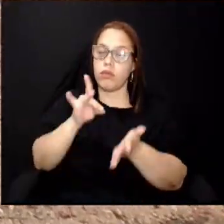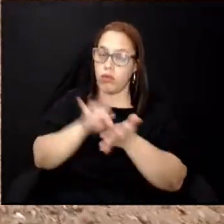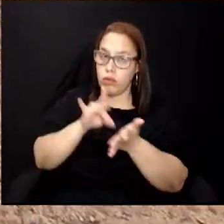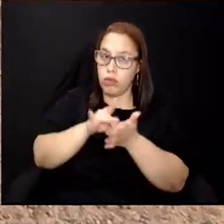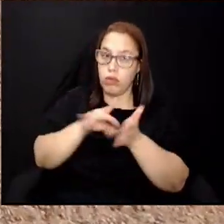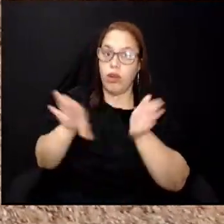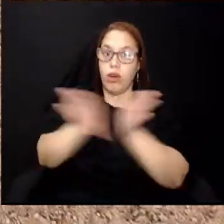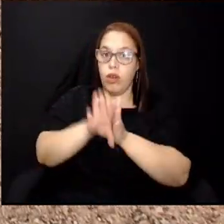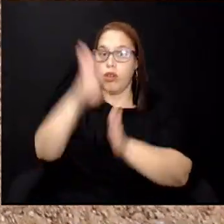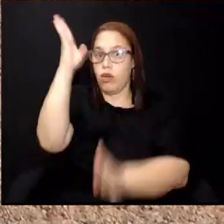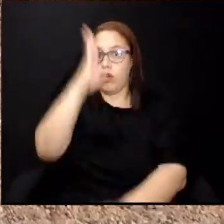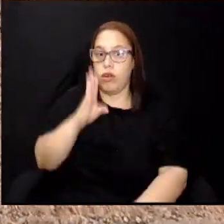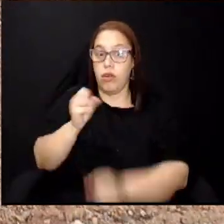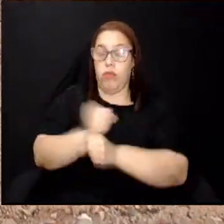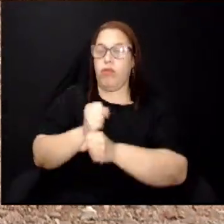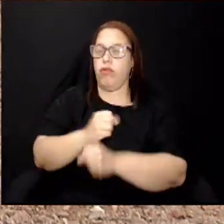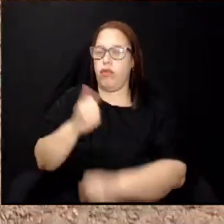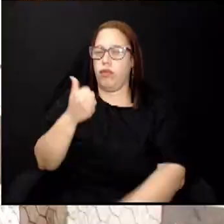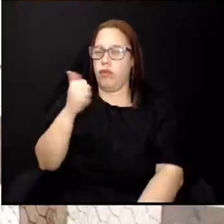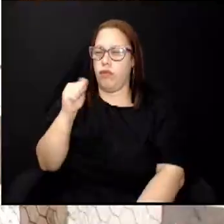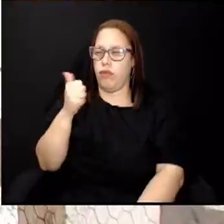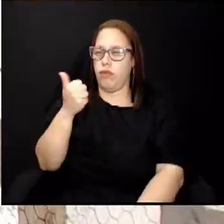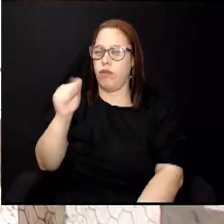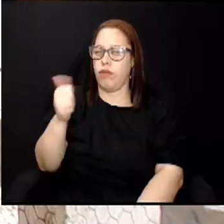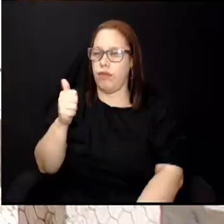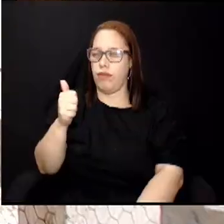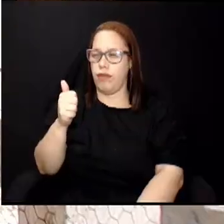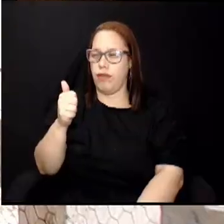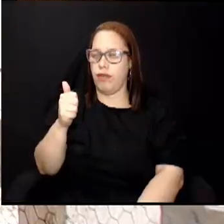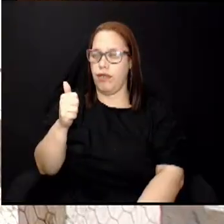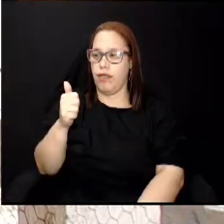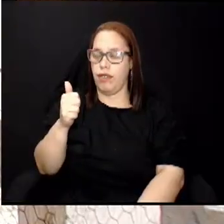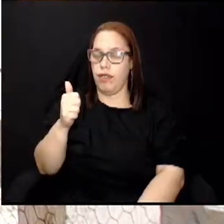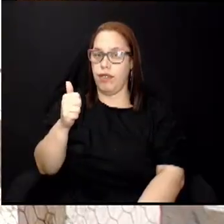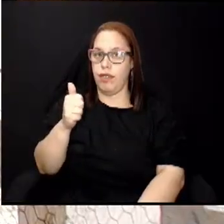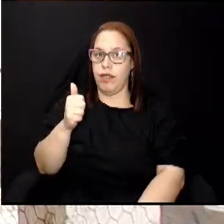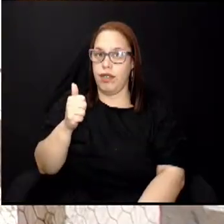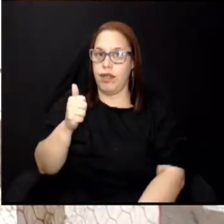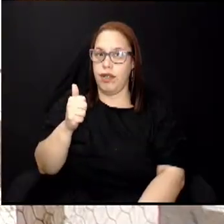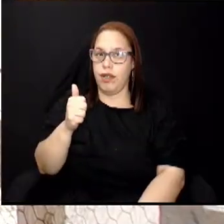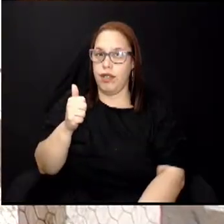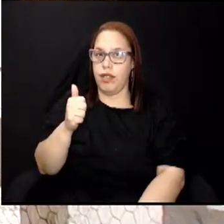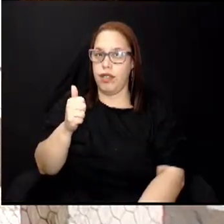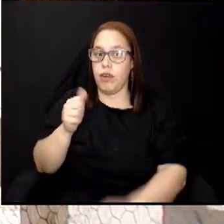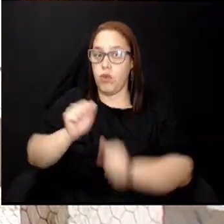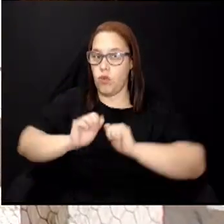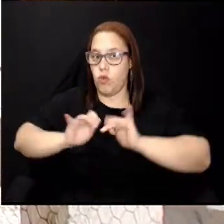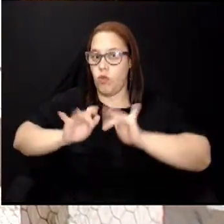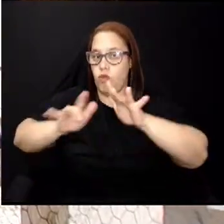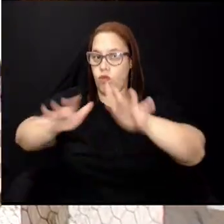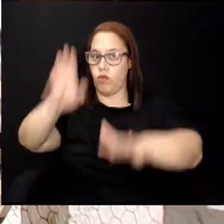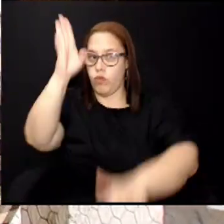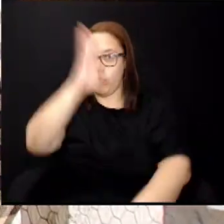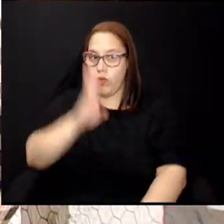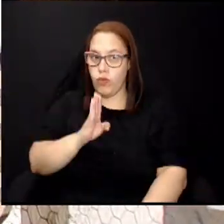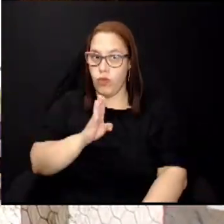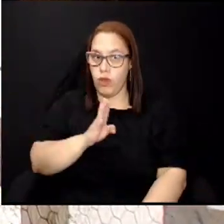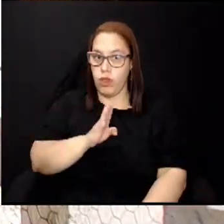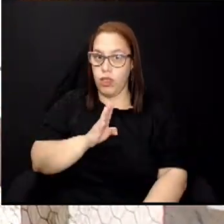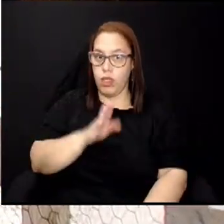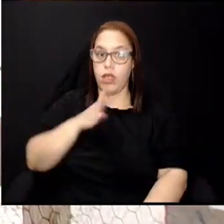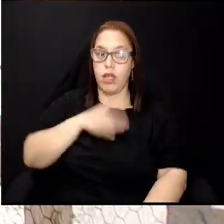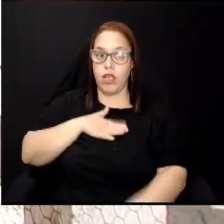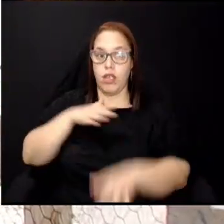de 66, né, na Universidade de Santa Maria, e ela se espalhou pelo Brasil. Né? A minha formação mesmo